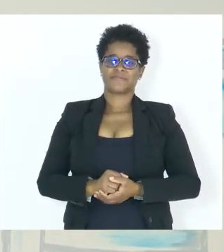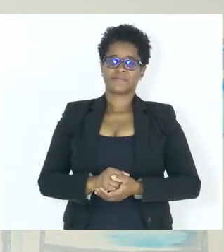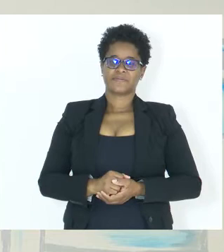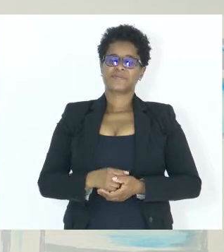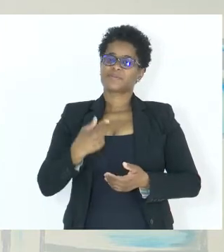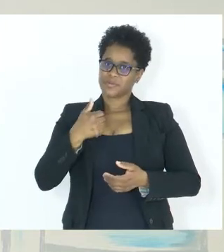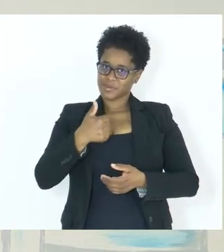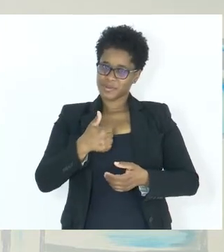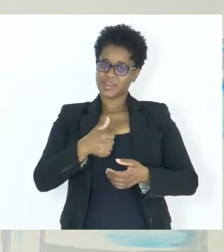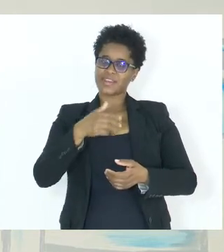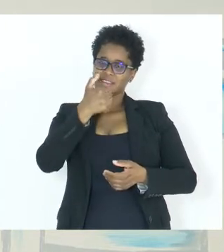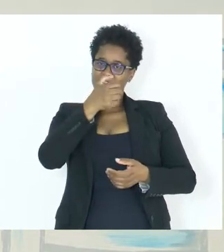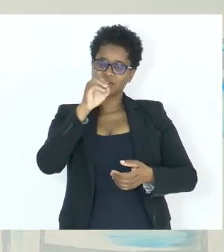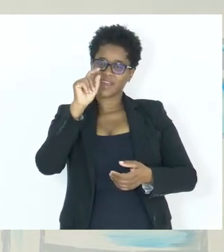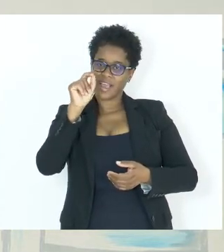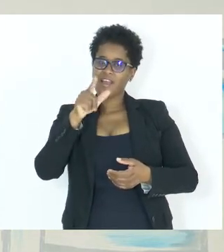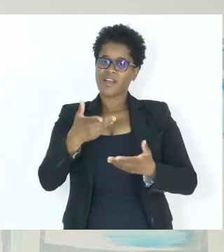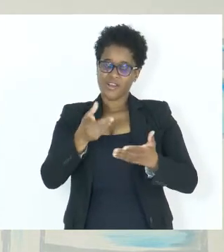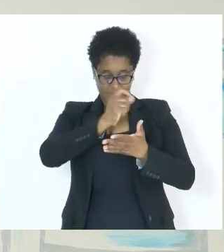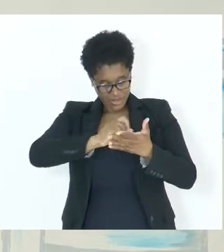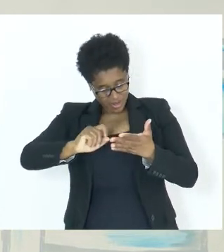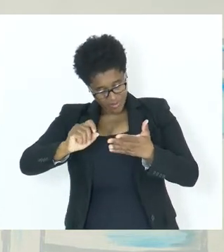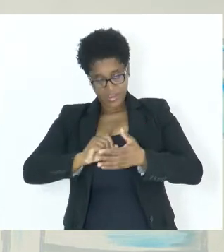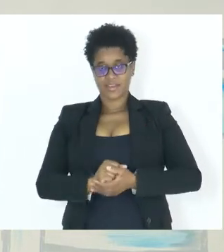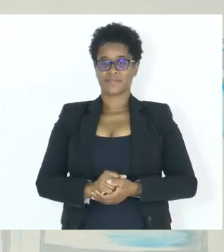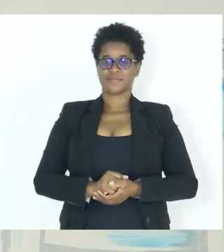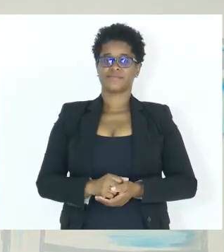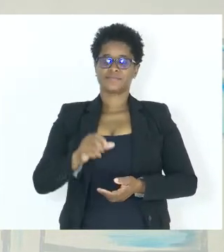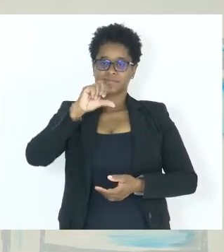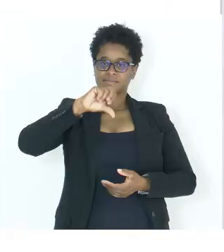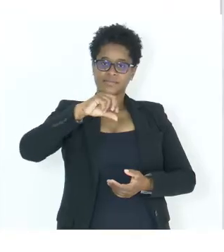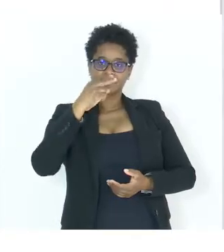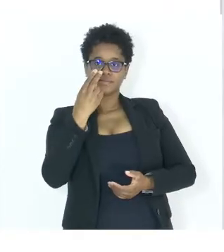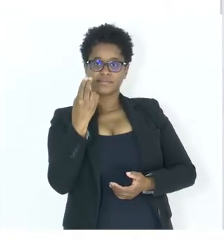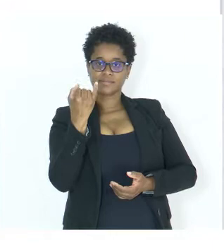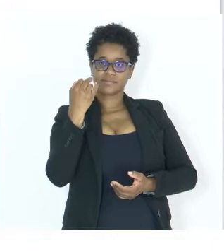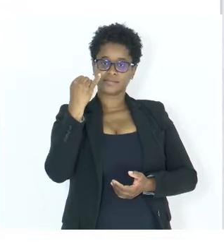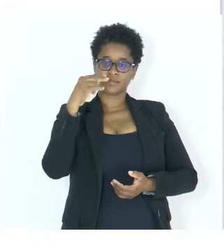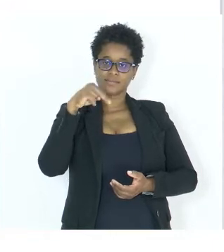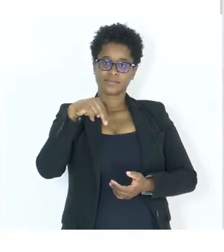50º. Muito bem, 50º. Agora escrever. Vamos,